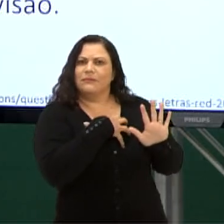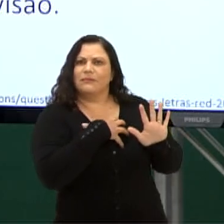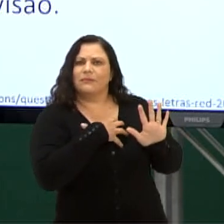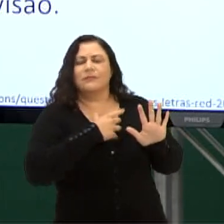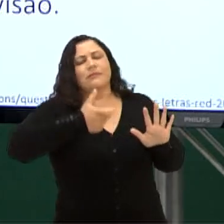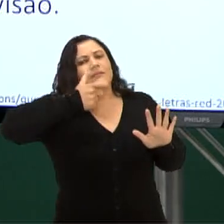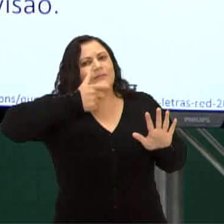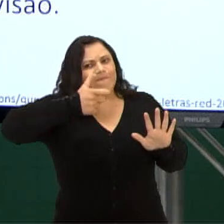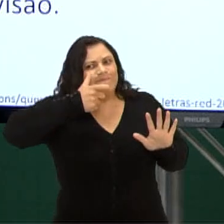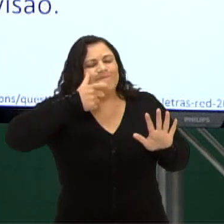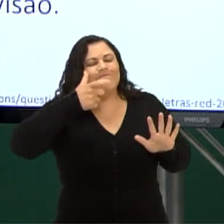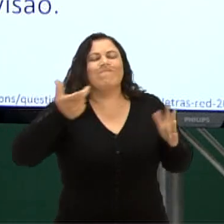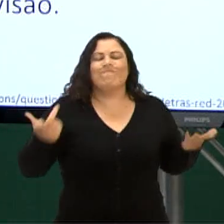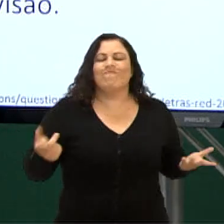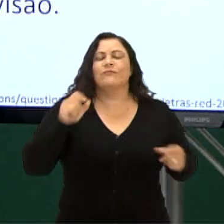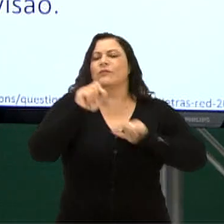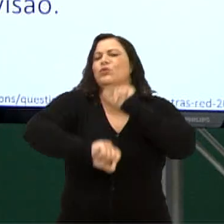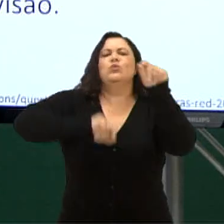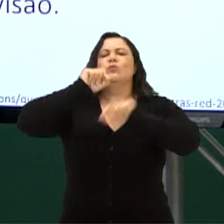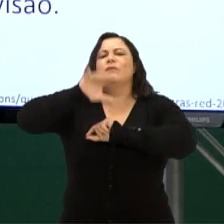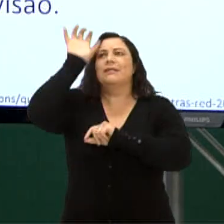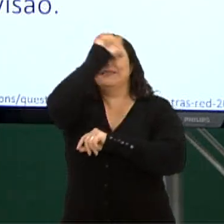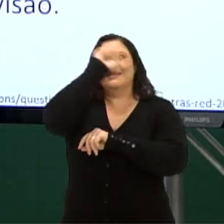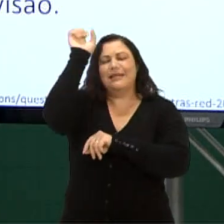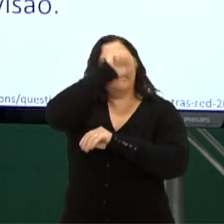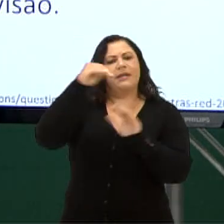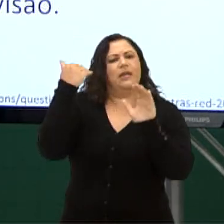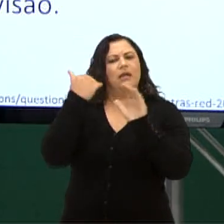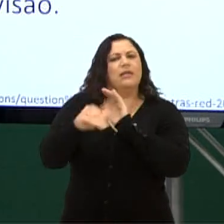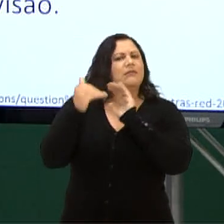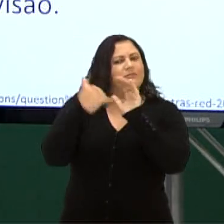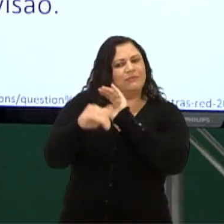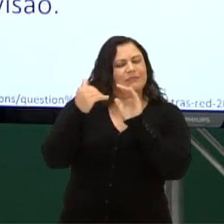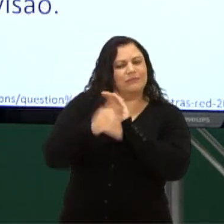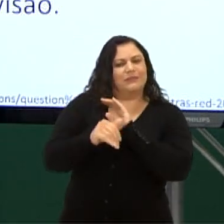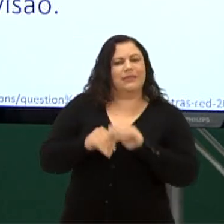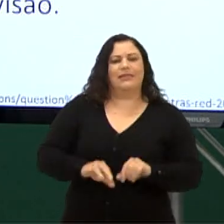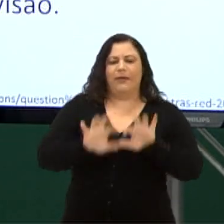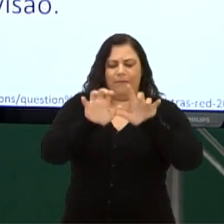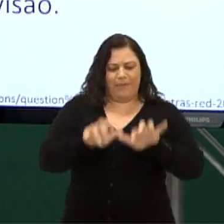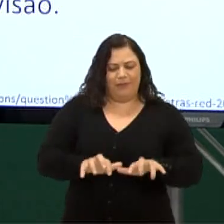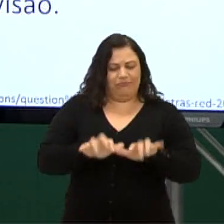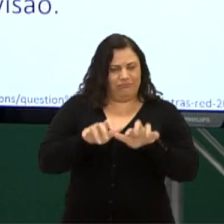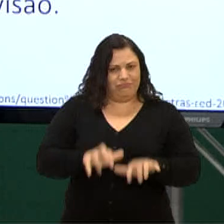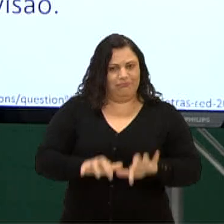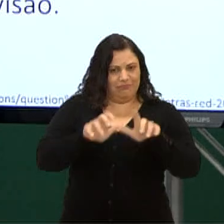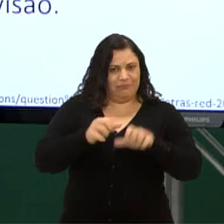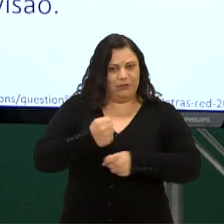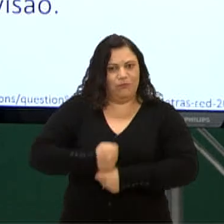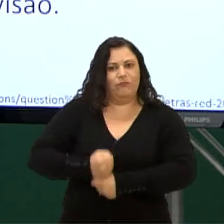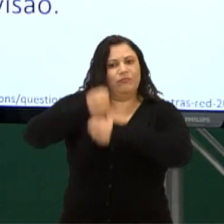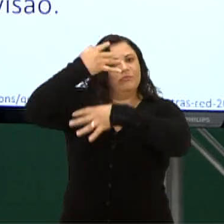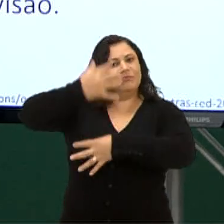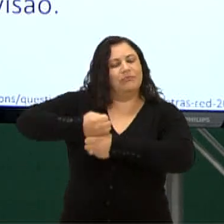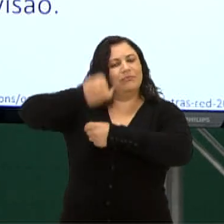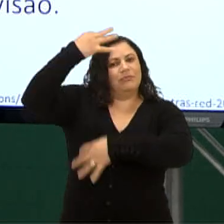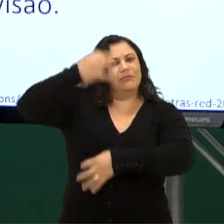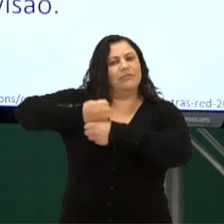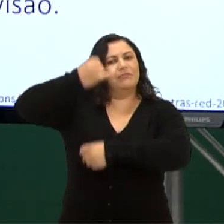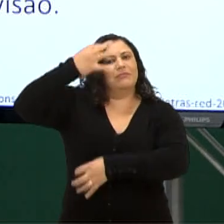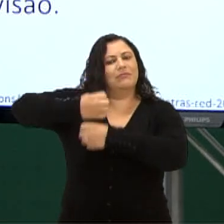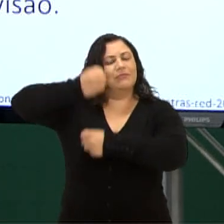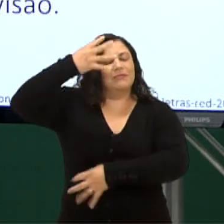vocês contem no chat o que vocês aprenderam, o que vocês gostaram e viram mais nos sentidos. Então, já podem ir respondendo, já